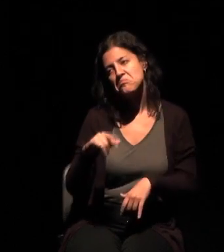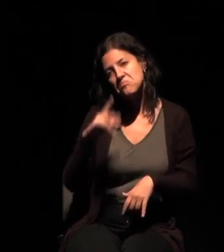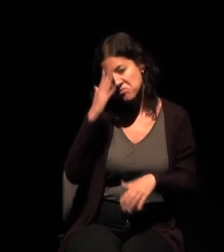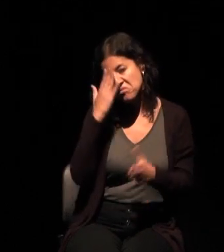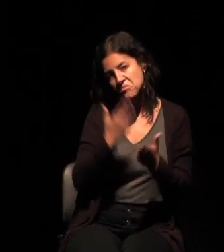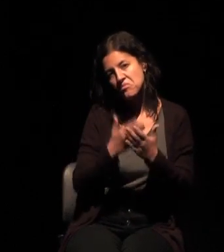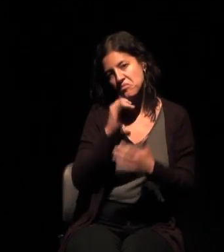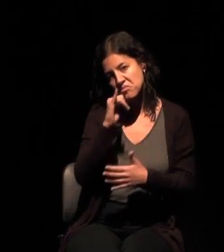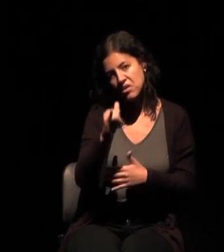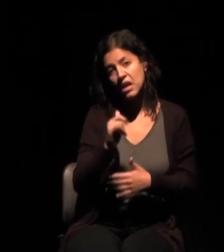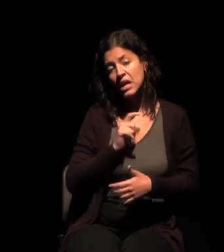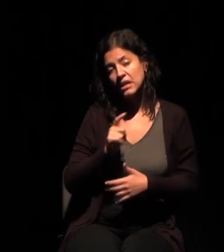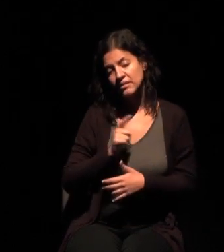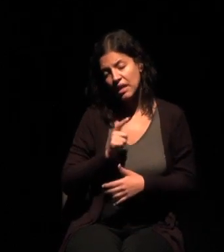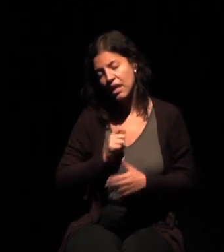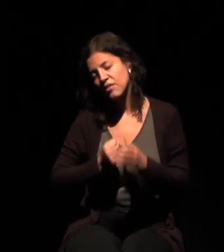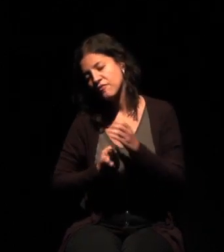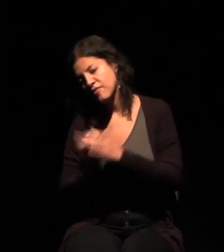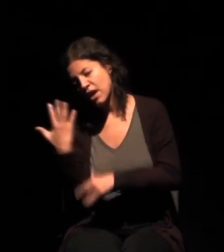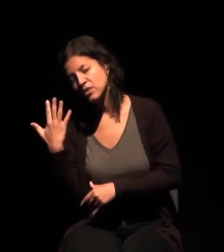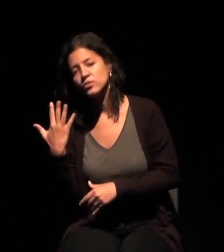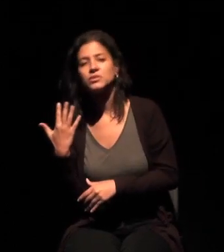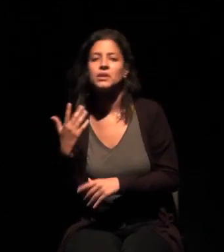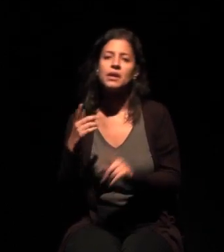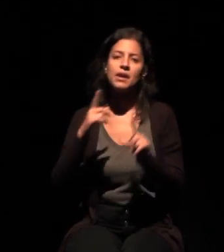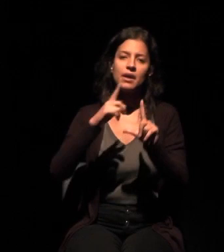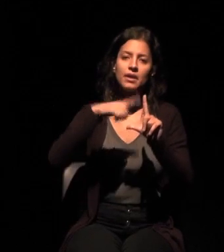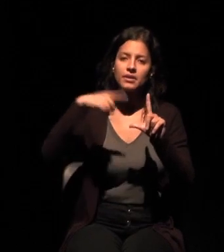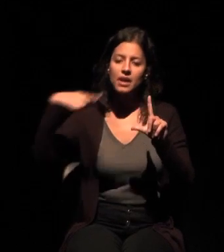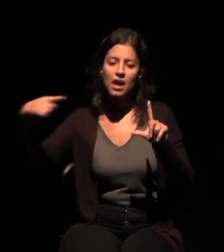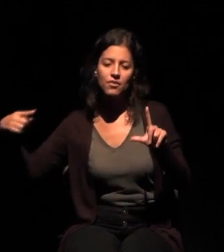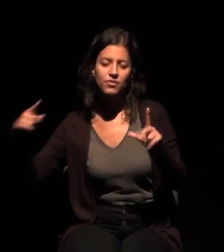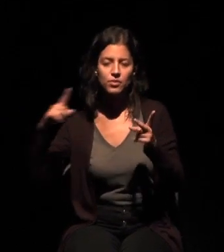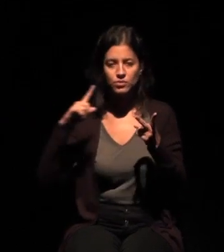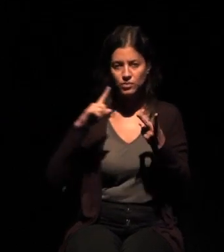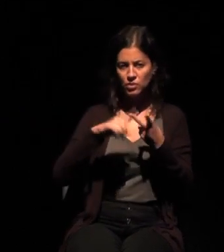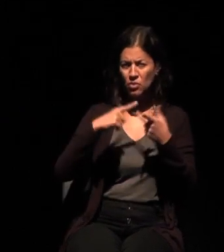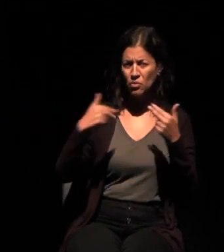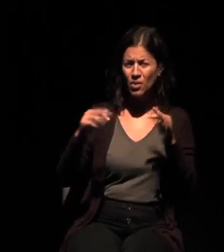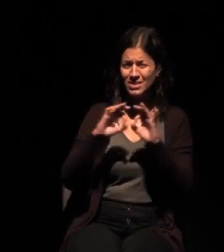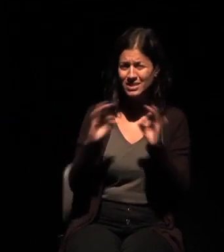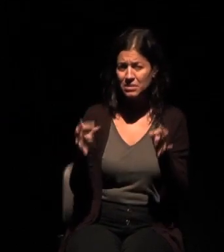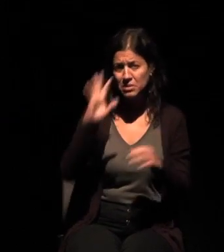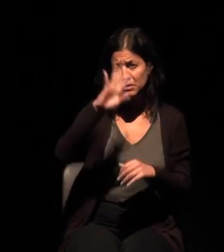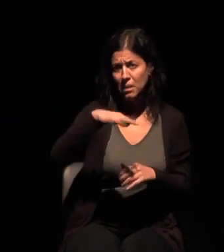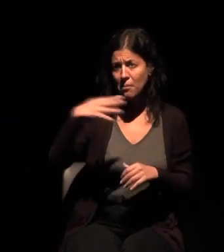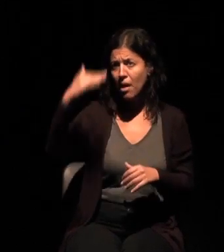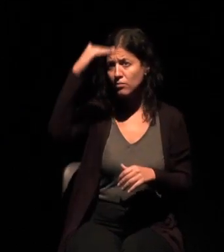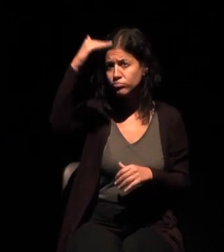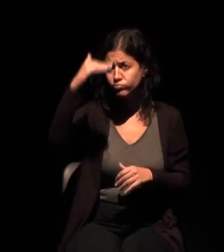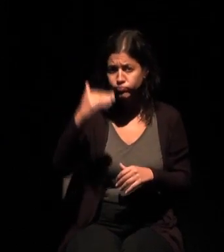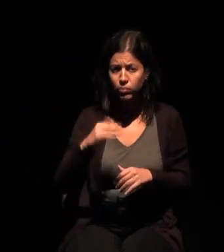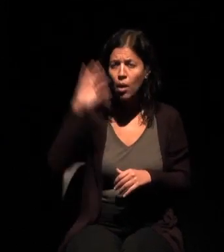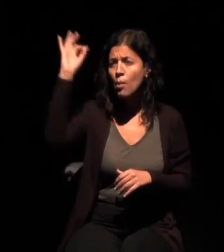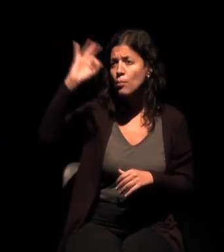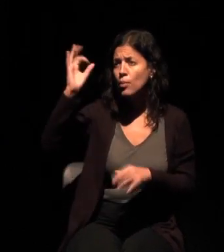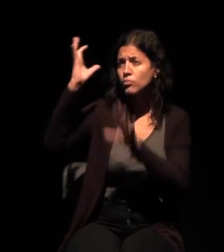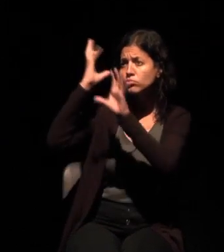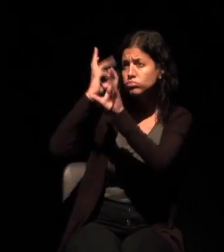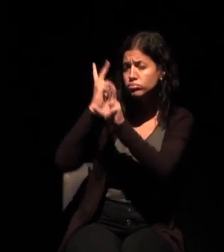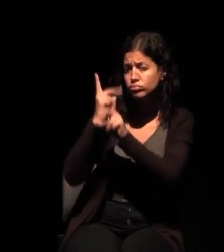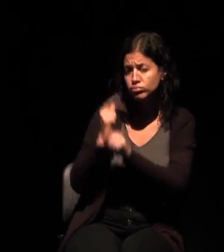temos grafite temos coisas aparentemente simples tabelas estatísticas de percentagens do